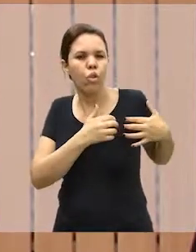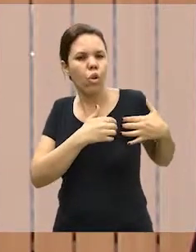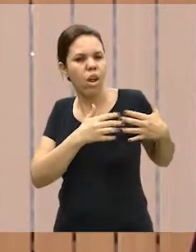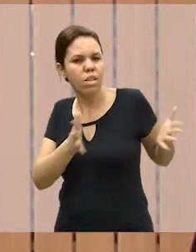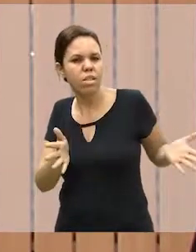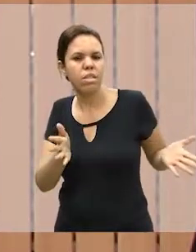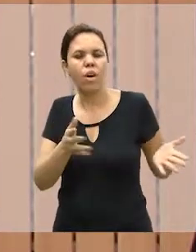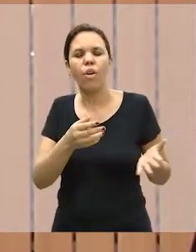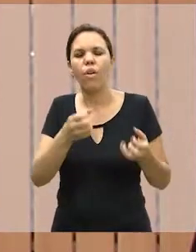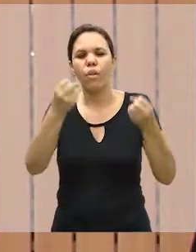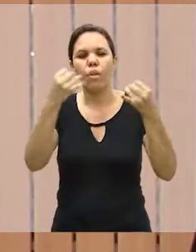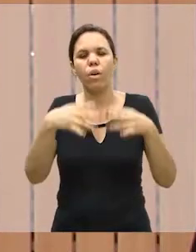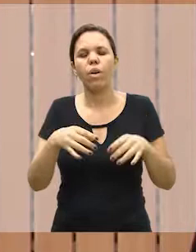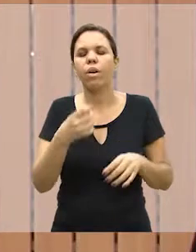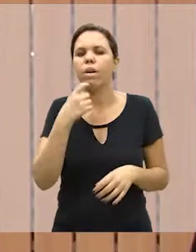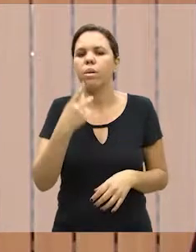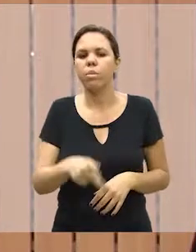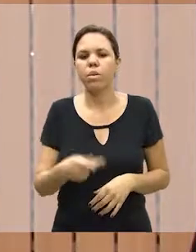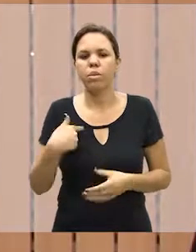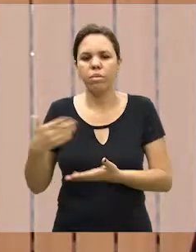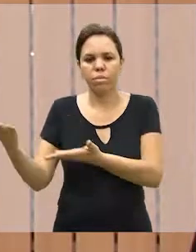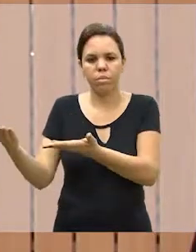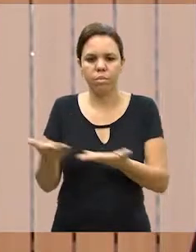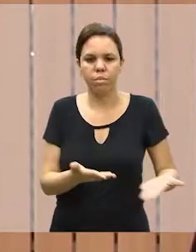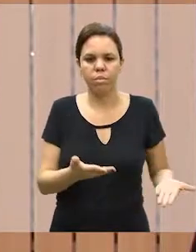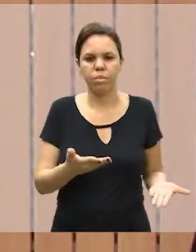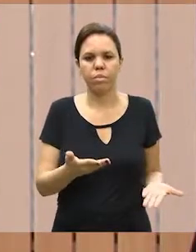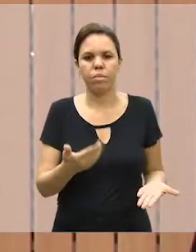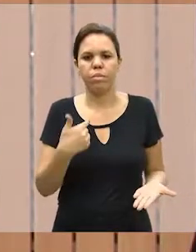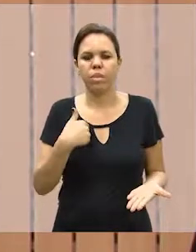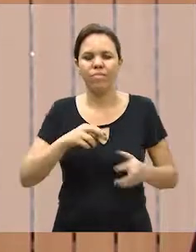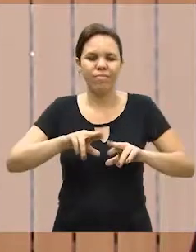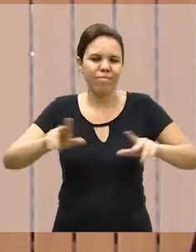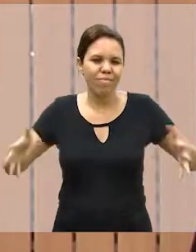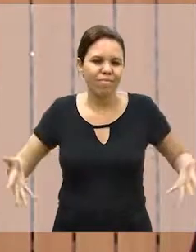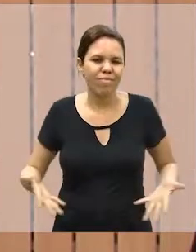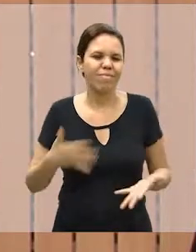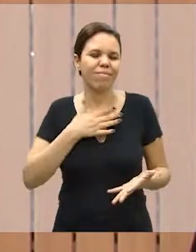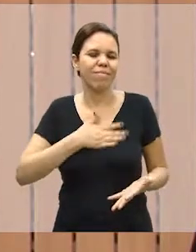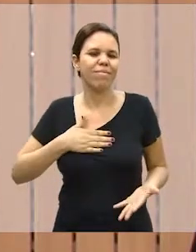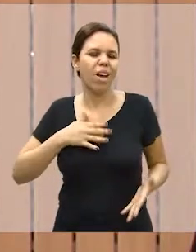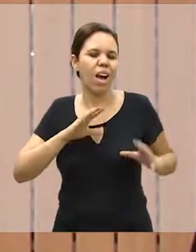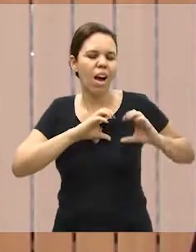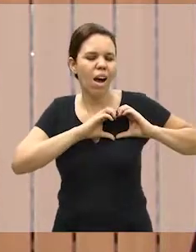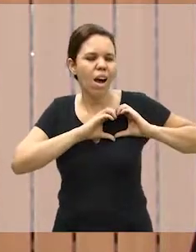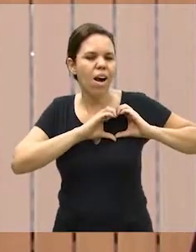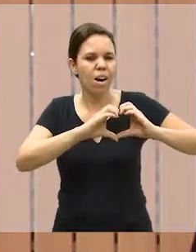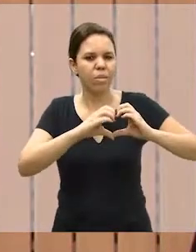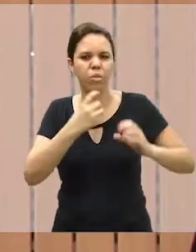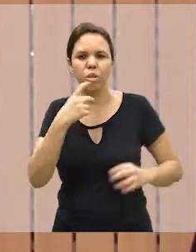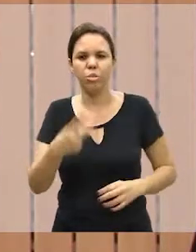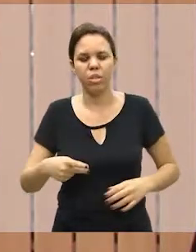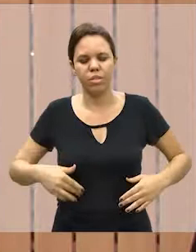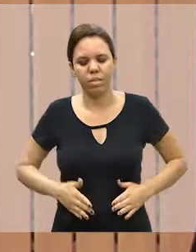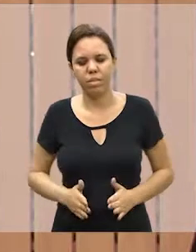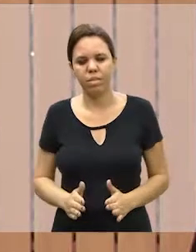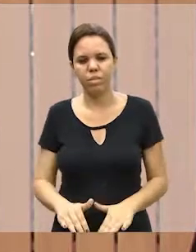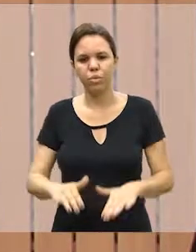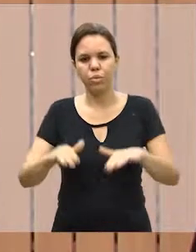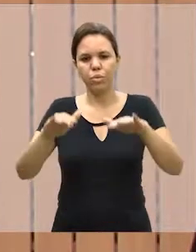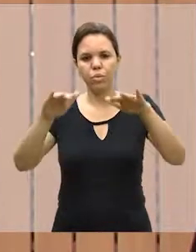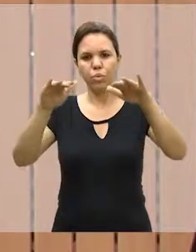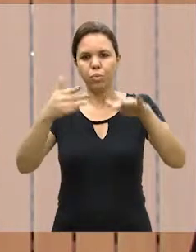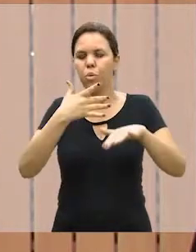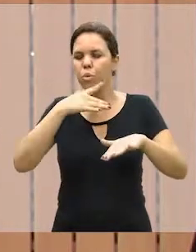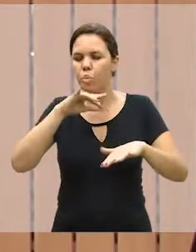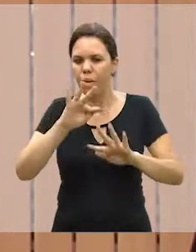seguinte: Campinas foi a cidade que me acolheu. Eu tenho motivos de sobra para amar a cidade de Campinas. Foi aqui que eu nasci, foi aqui